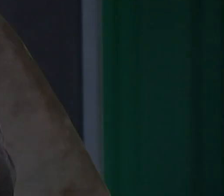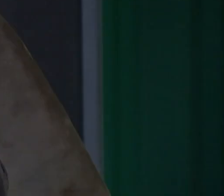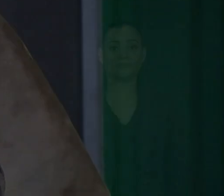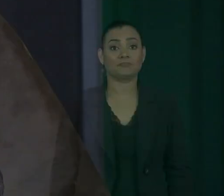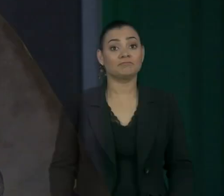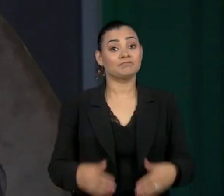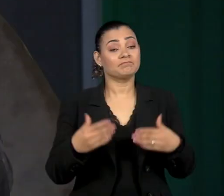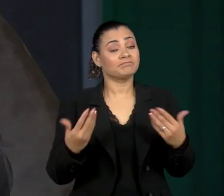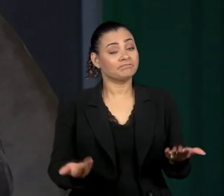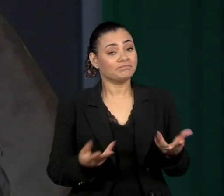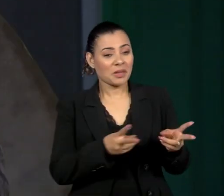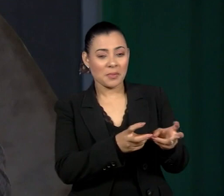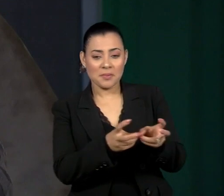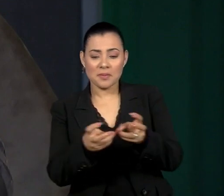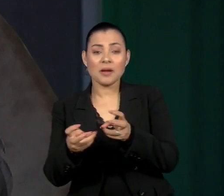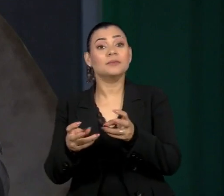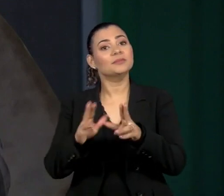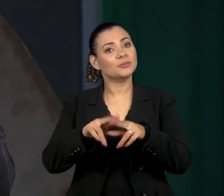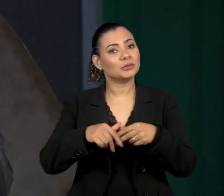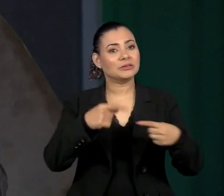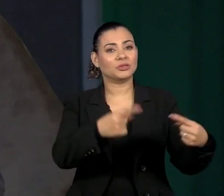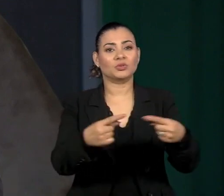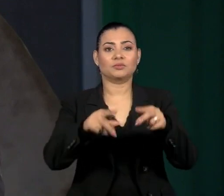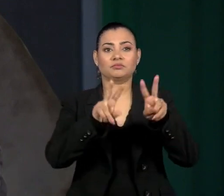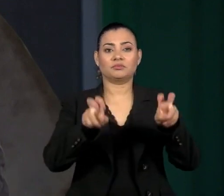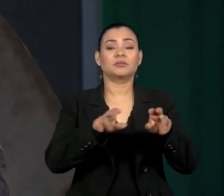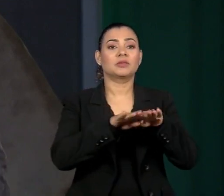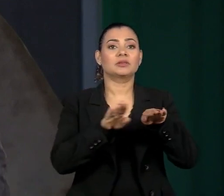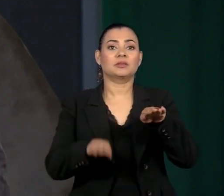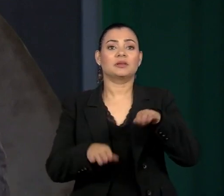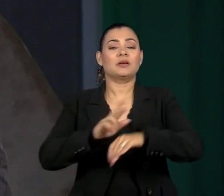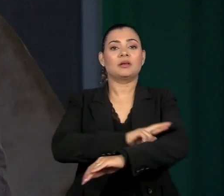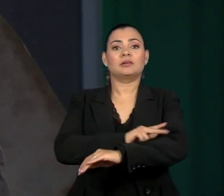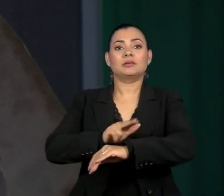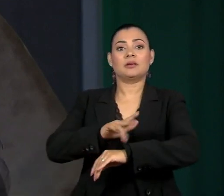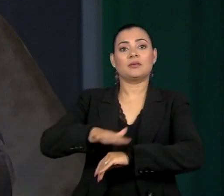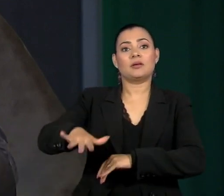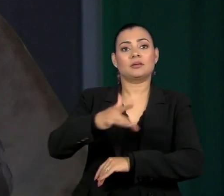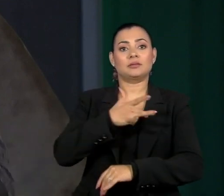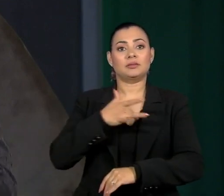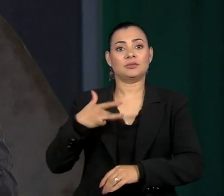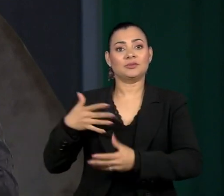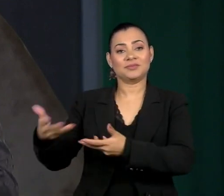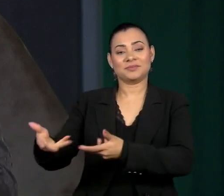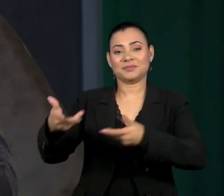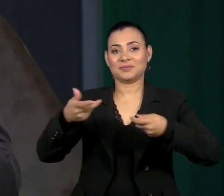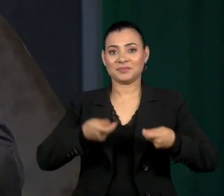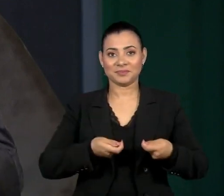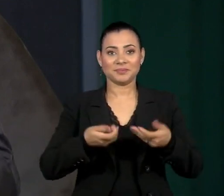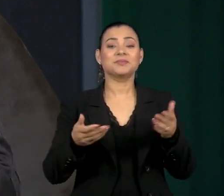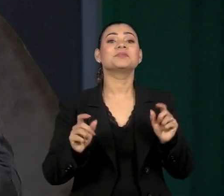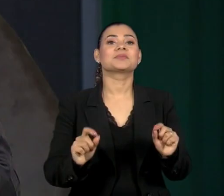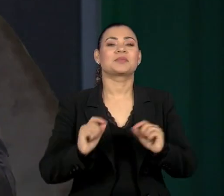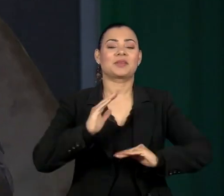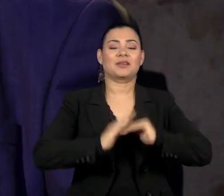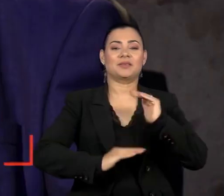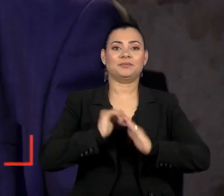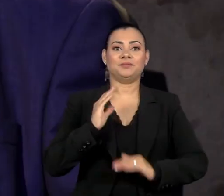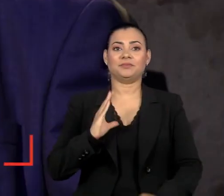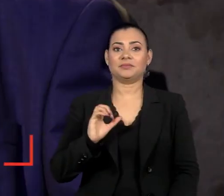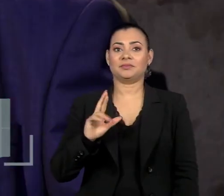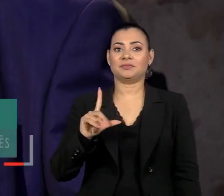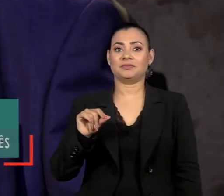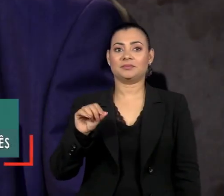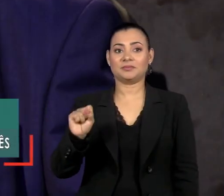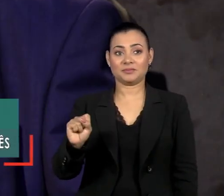Diante dessa realidade, para discutir sobre a desigualdade racial na área da saúde, eu recebo aqui nos estúdios os profissionais Carlos